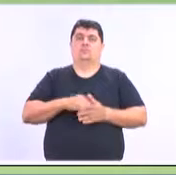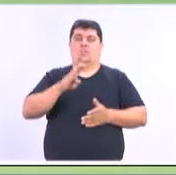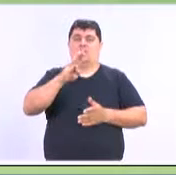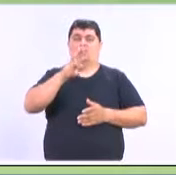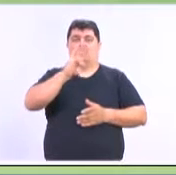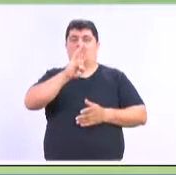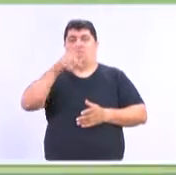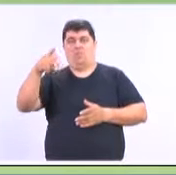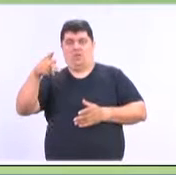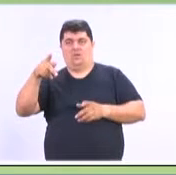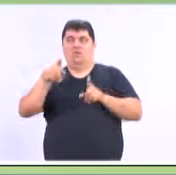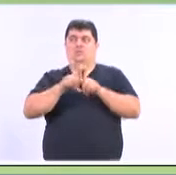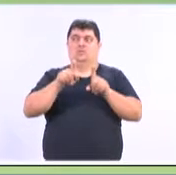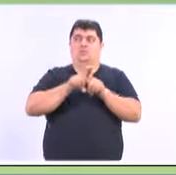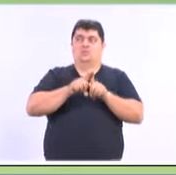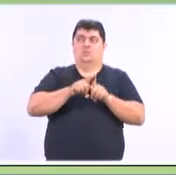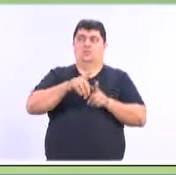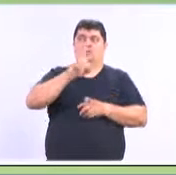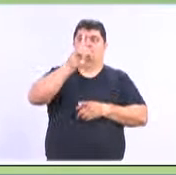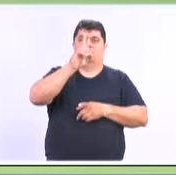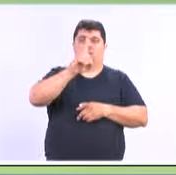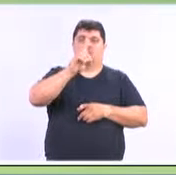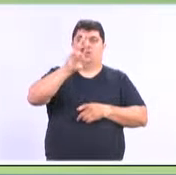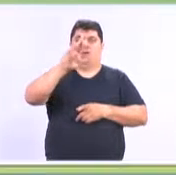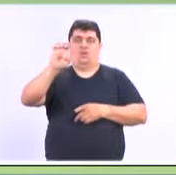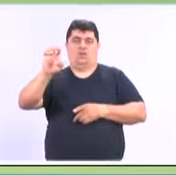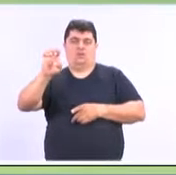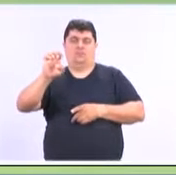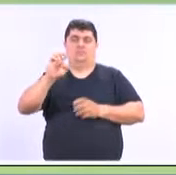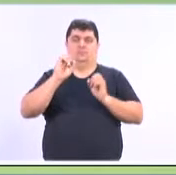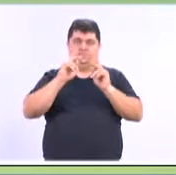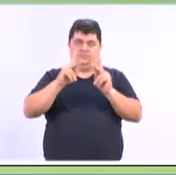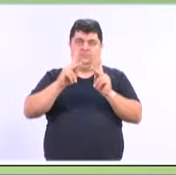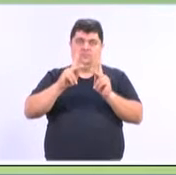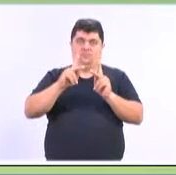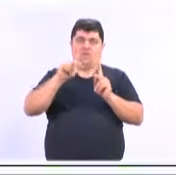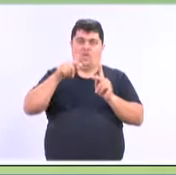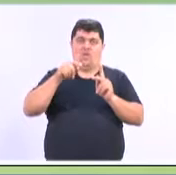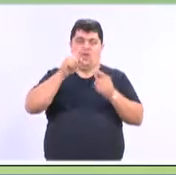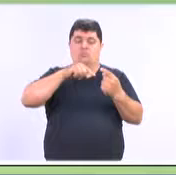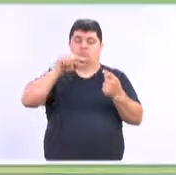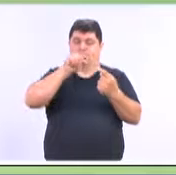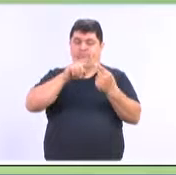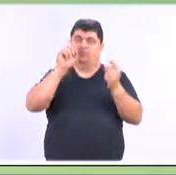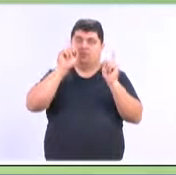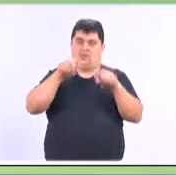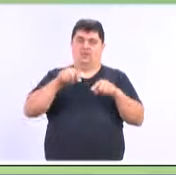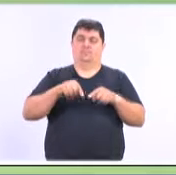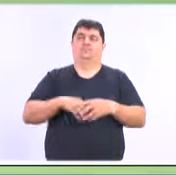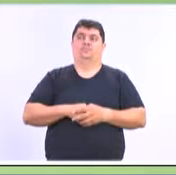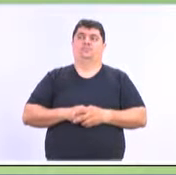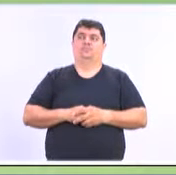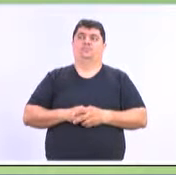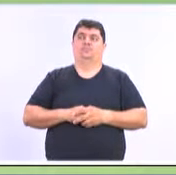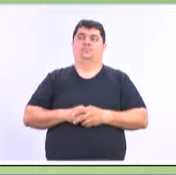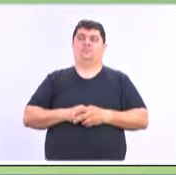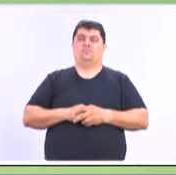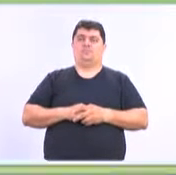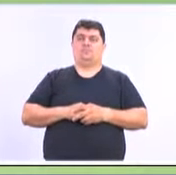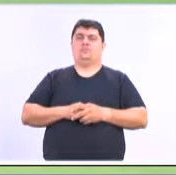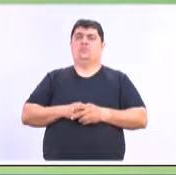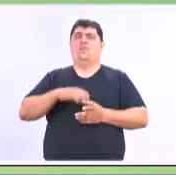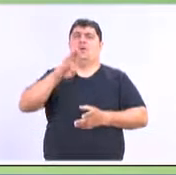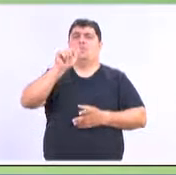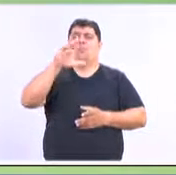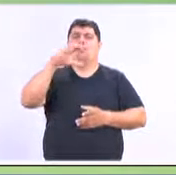no BP e na DRE. Ok? Esse vai ser nosso foco nas nossas aulas. Balanço patrimonial